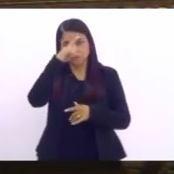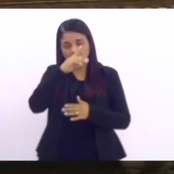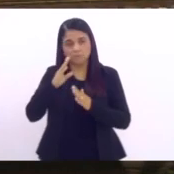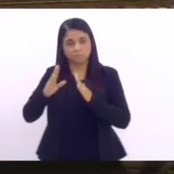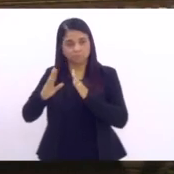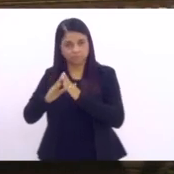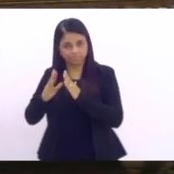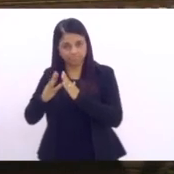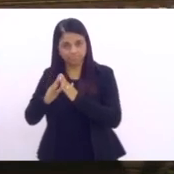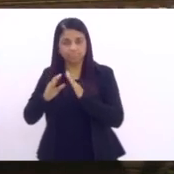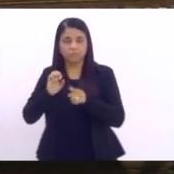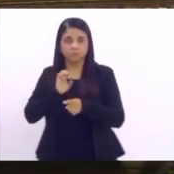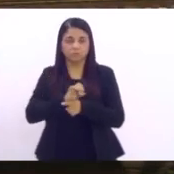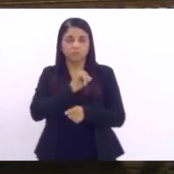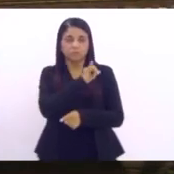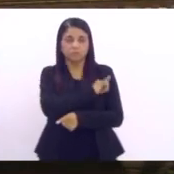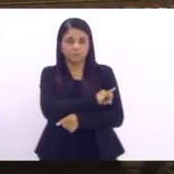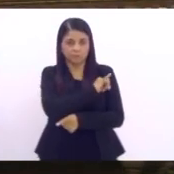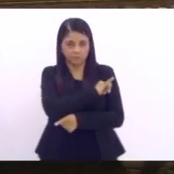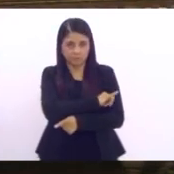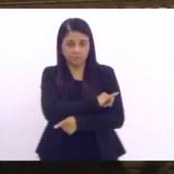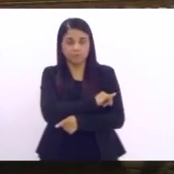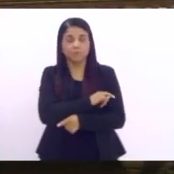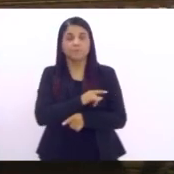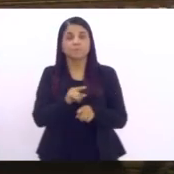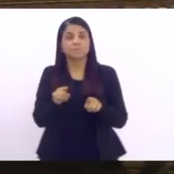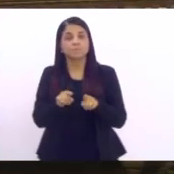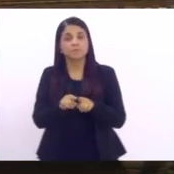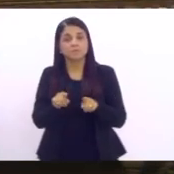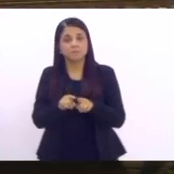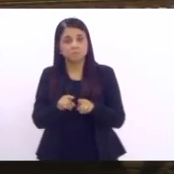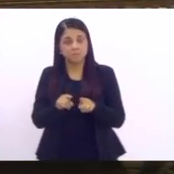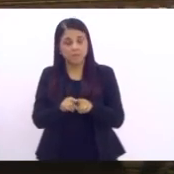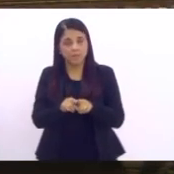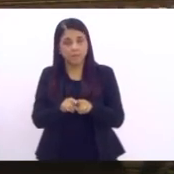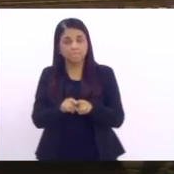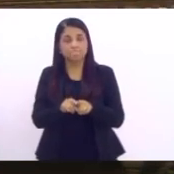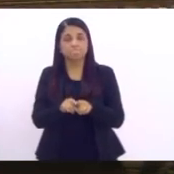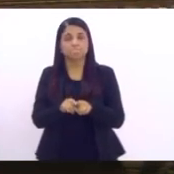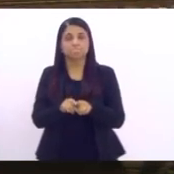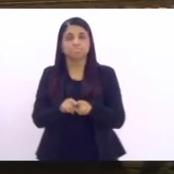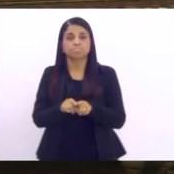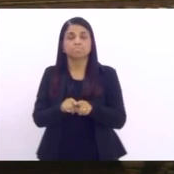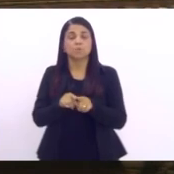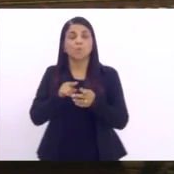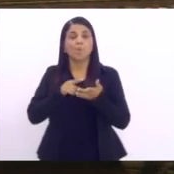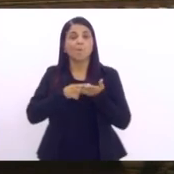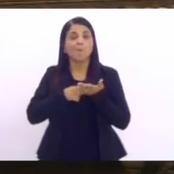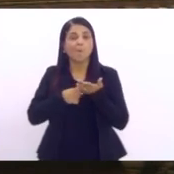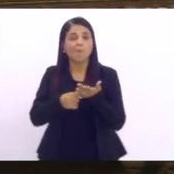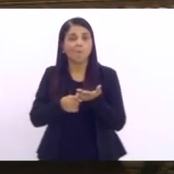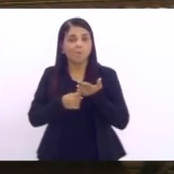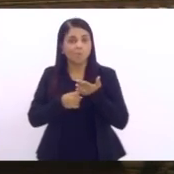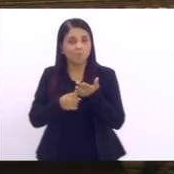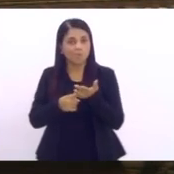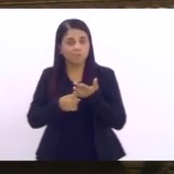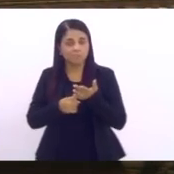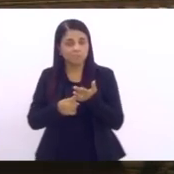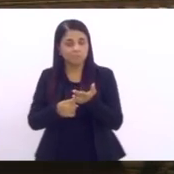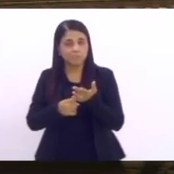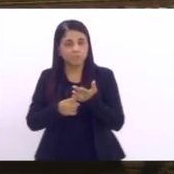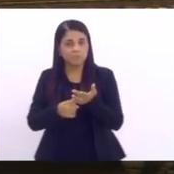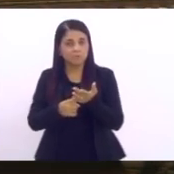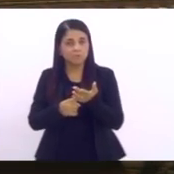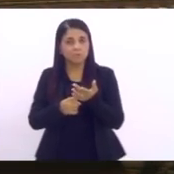Janeiro, mas também a gente vai ter que ter o compromisso, que é a superação das desigualdades